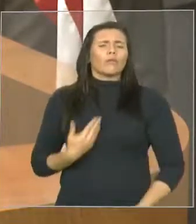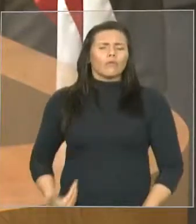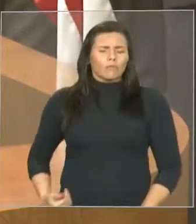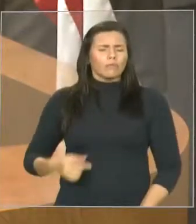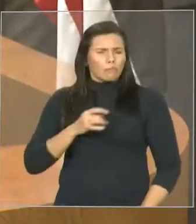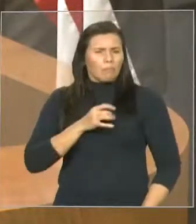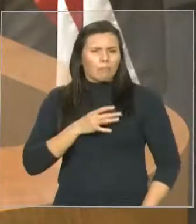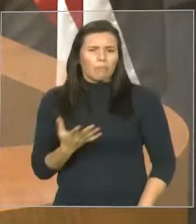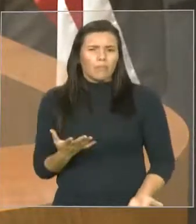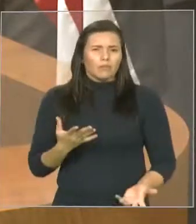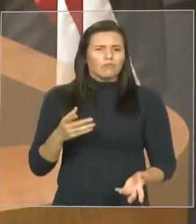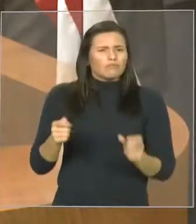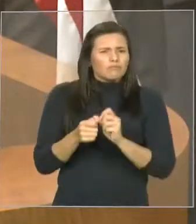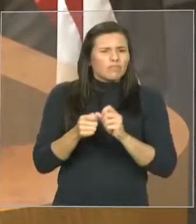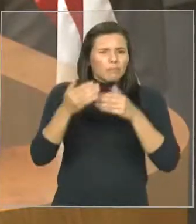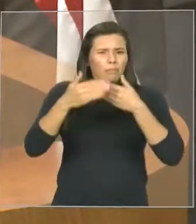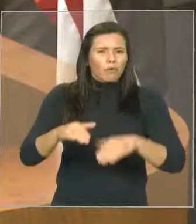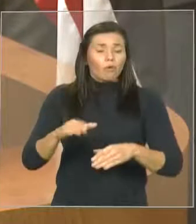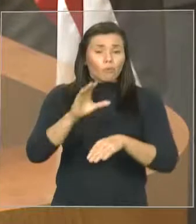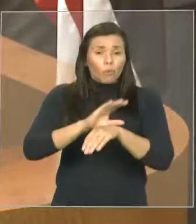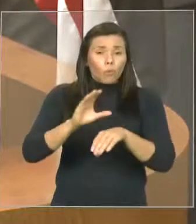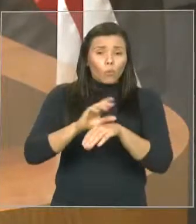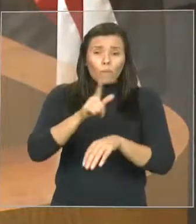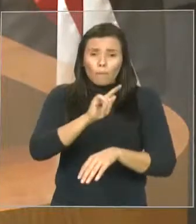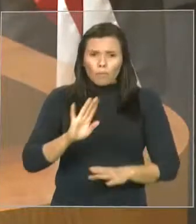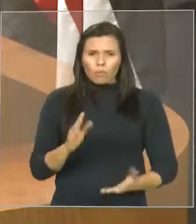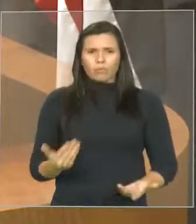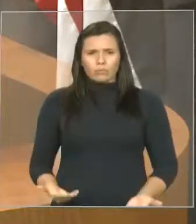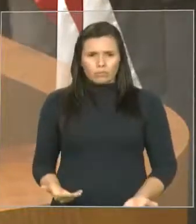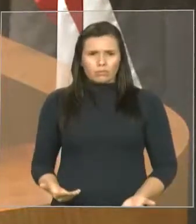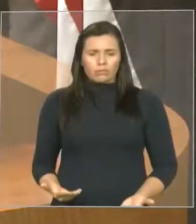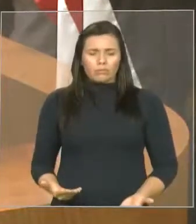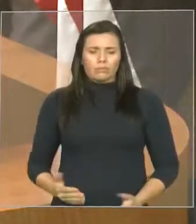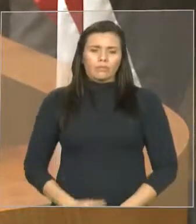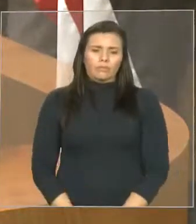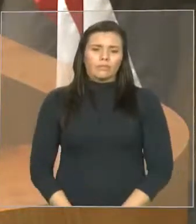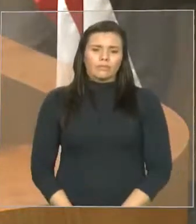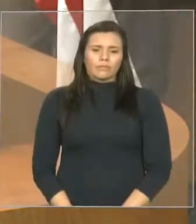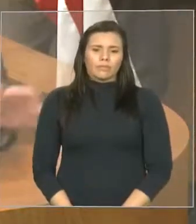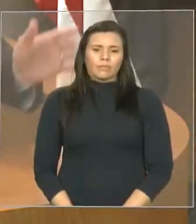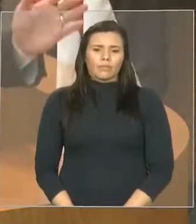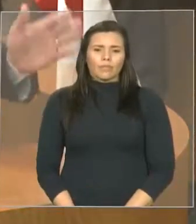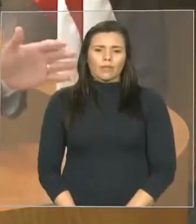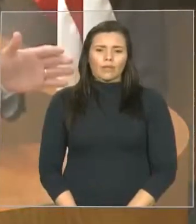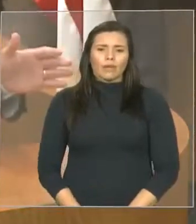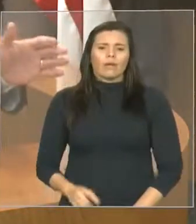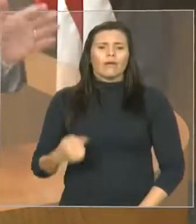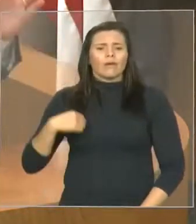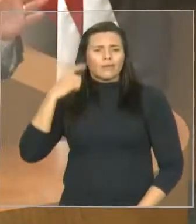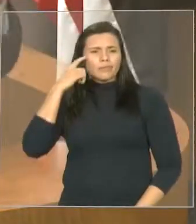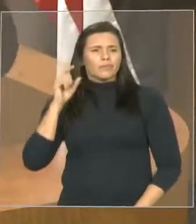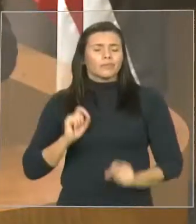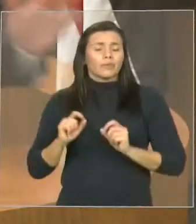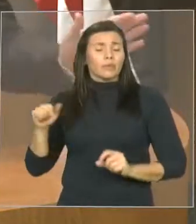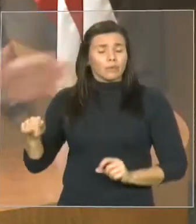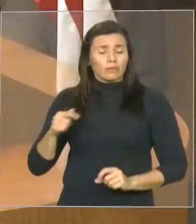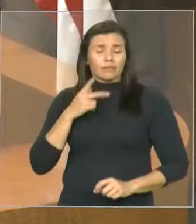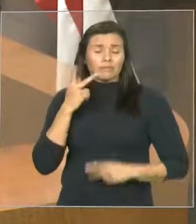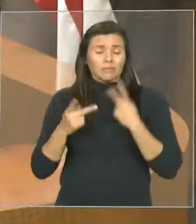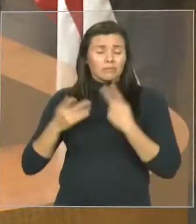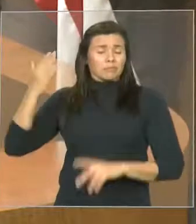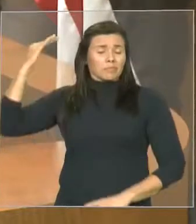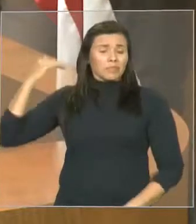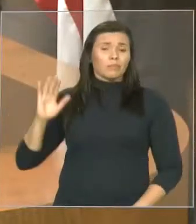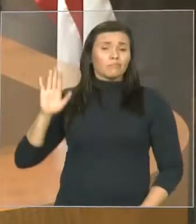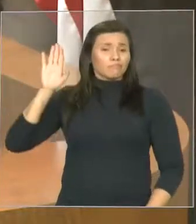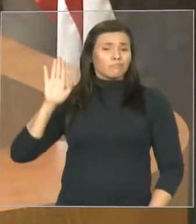programa de governo dele, quando ele quis e de certa forma iludir os maranhenses, ele disse que no governo dele o que ia predominar era o